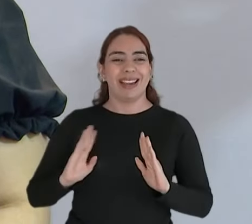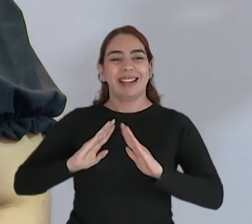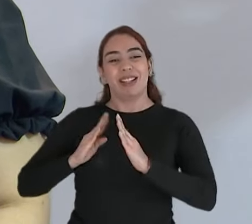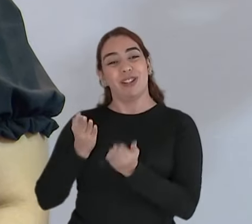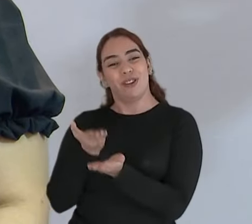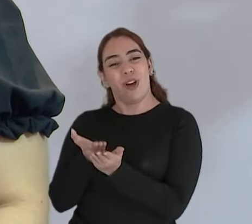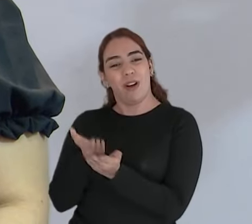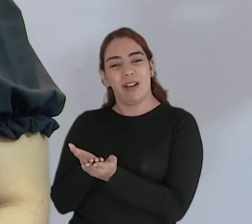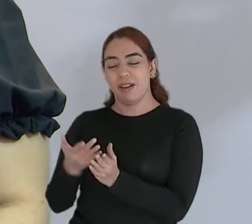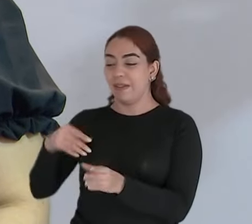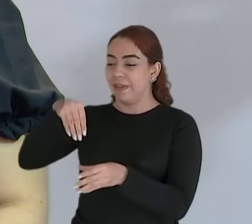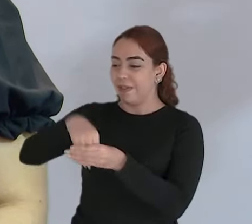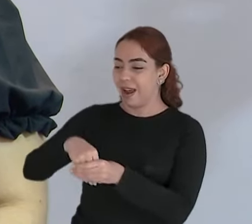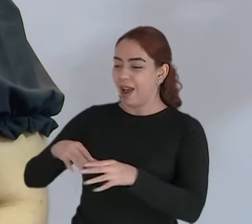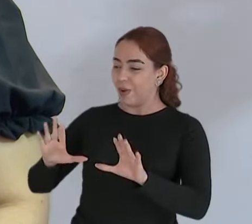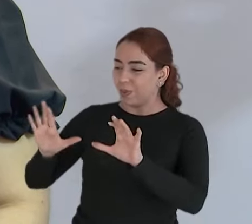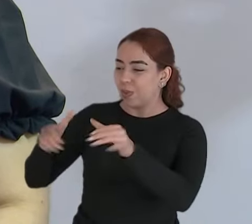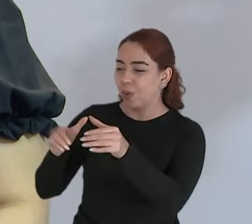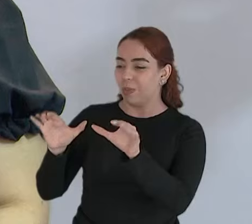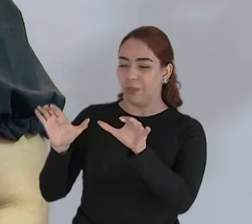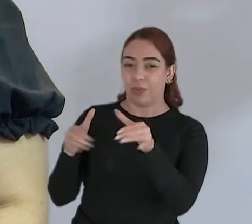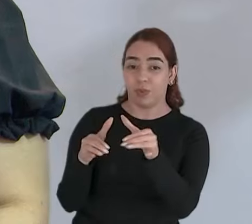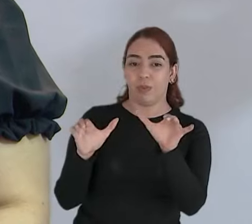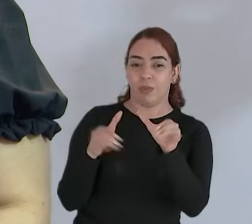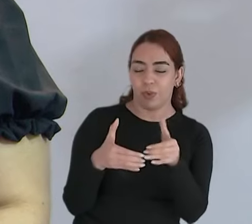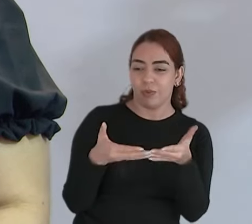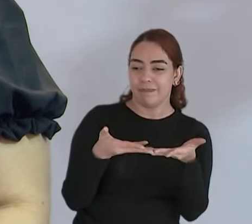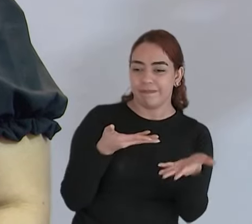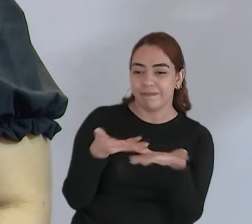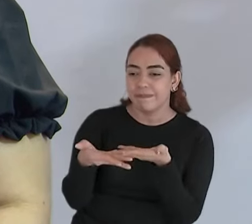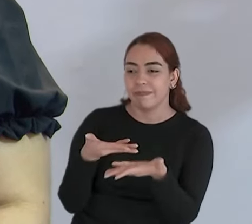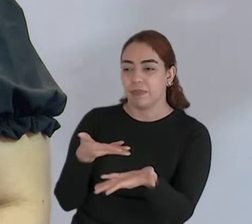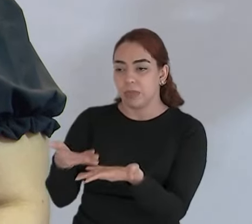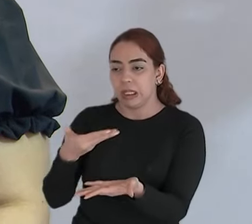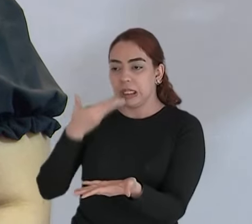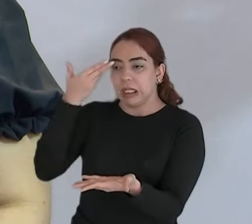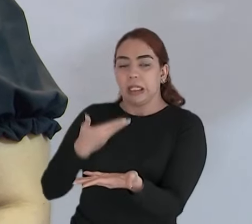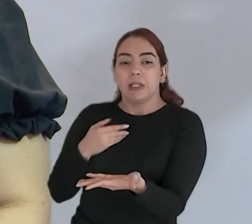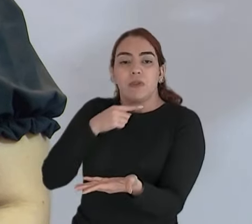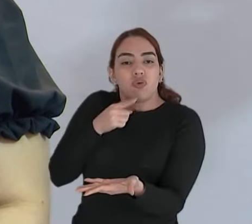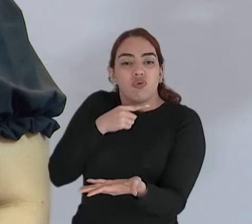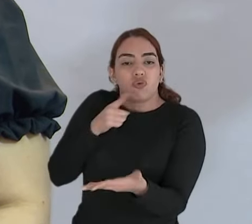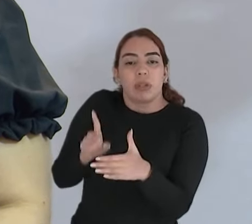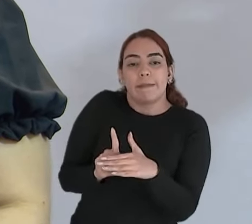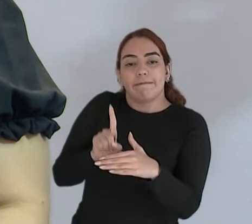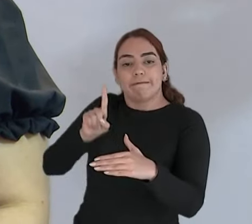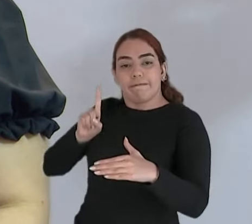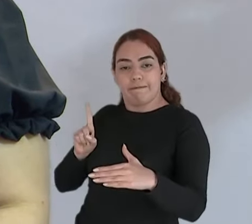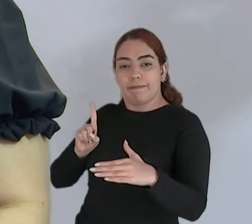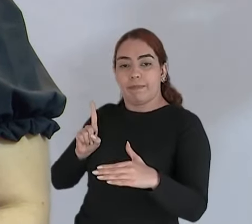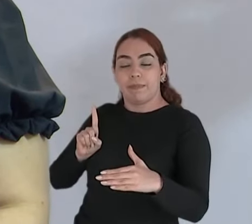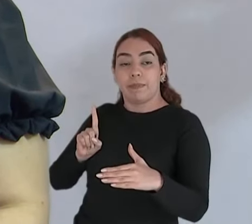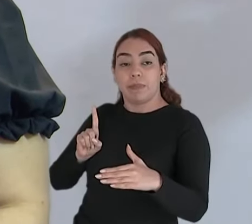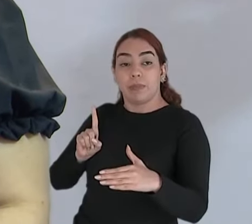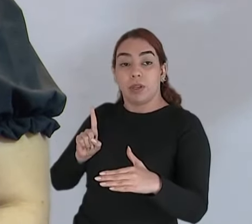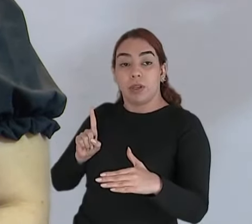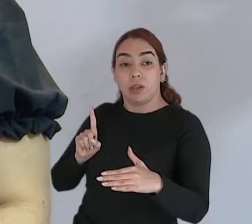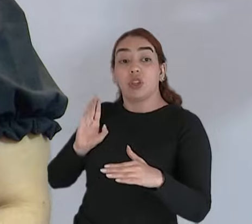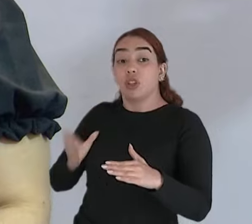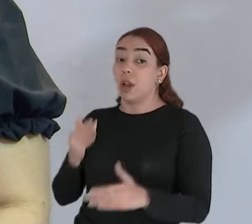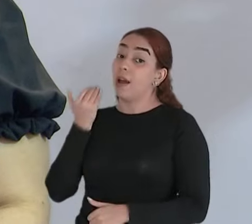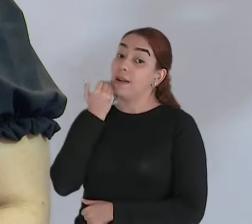aquele ambiente em que se faz grupinhos, se faz turminhas, e eu não conseguia me encaixar em nenhum grupo. Isso já na adolescência,